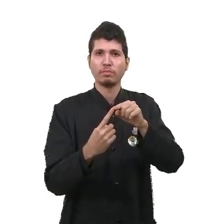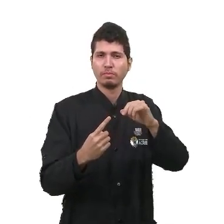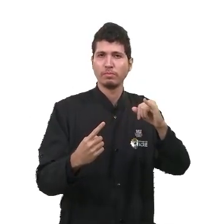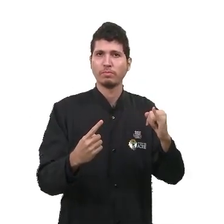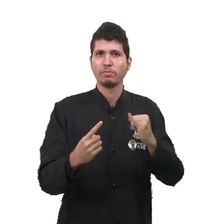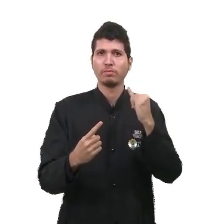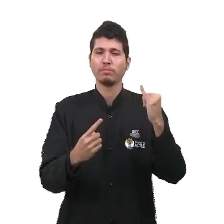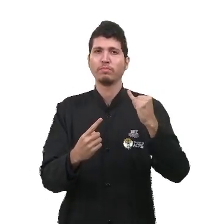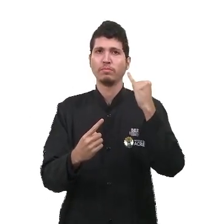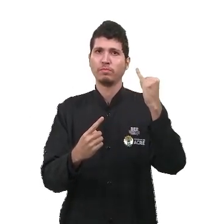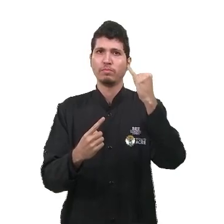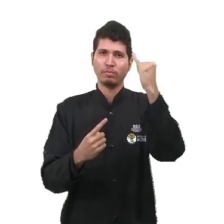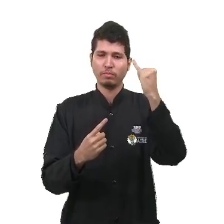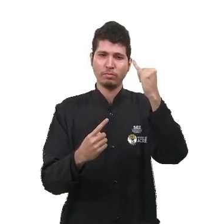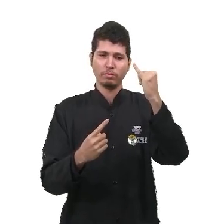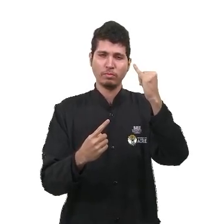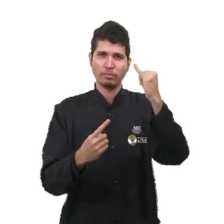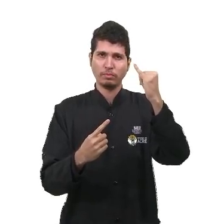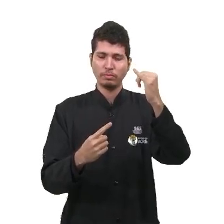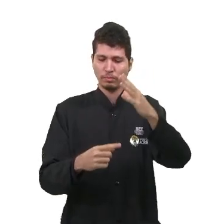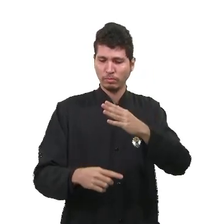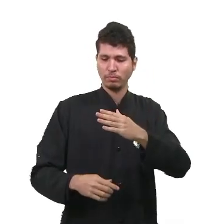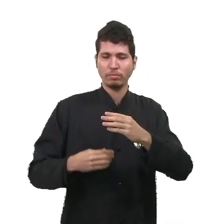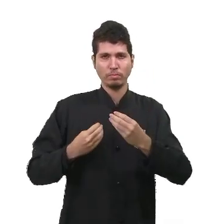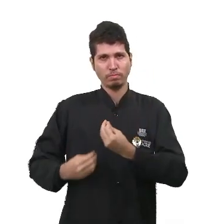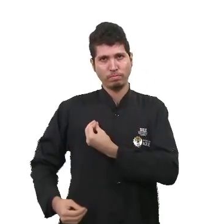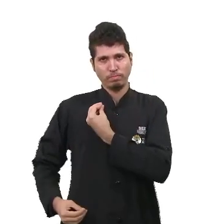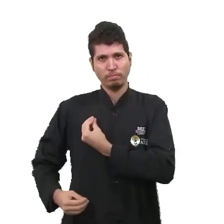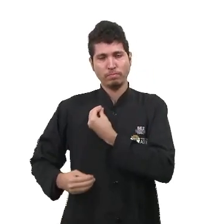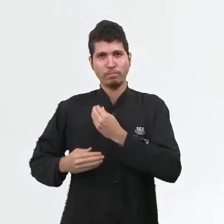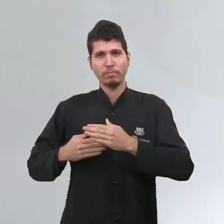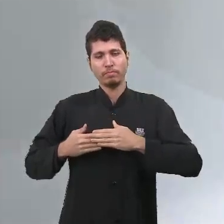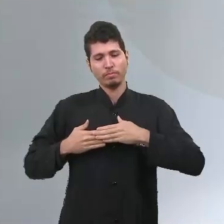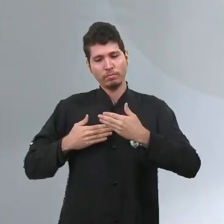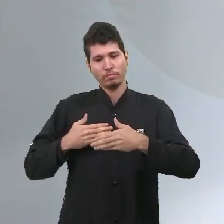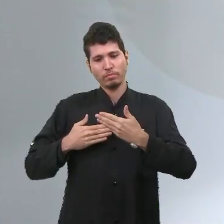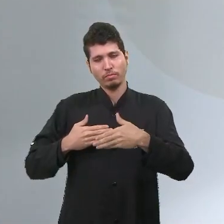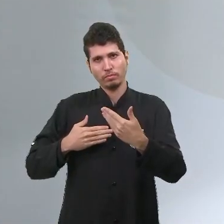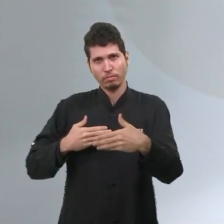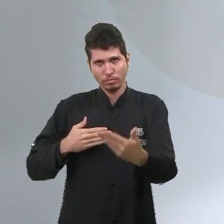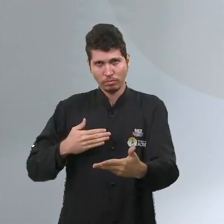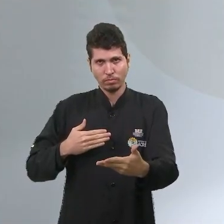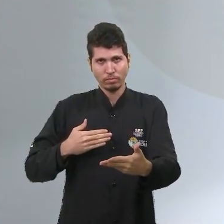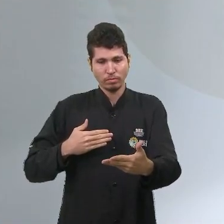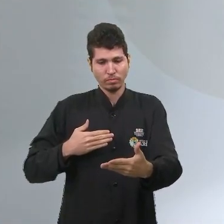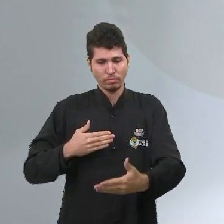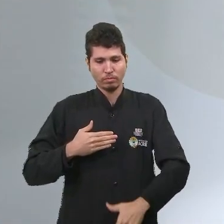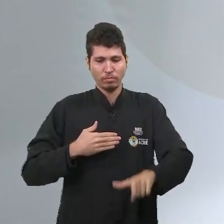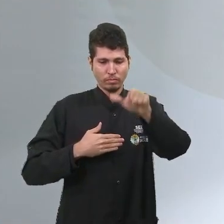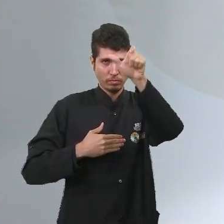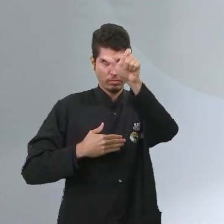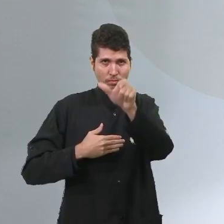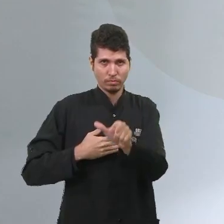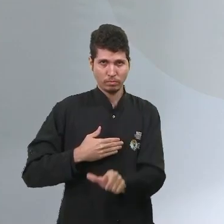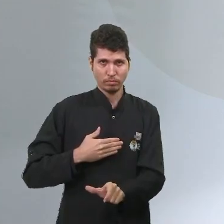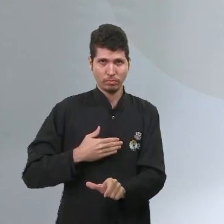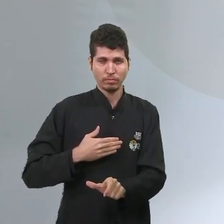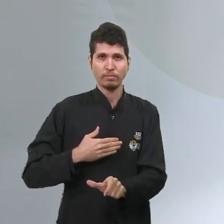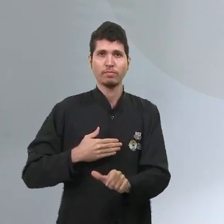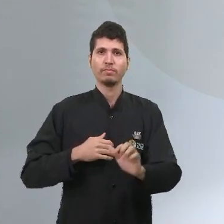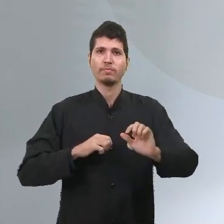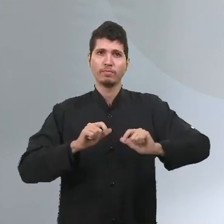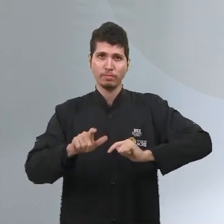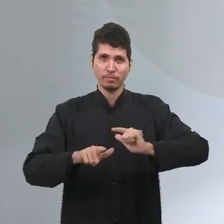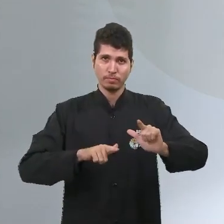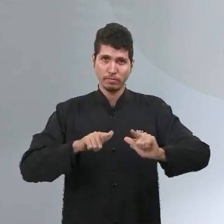essencialmente o ponto de suprir as necessidades mais básicas para a sobrevivência do homem. Então, esse era o trabalho